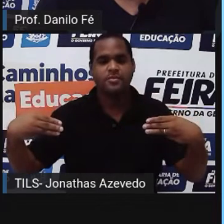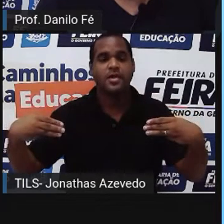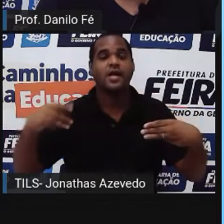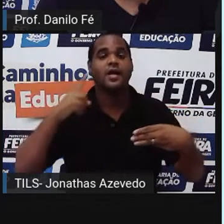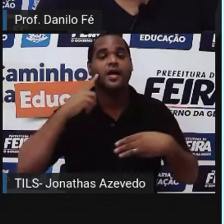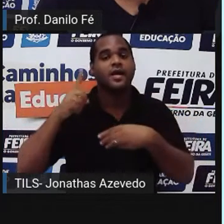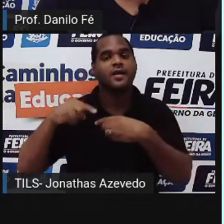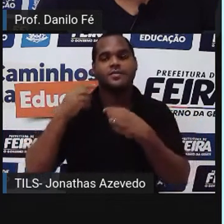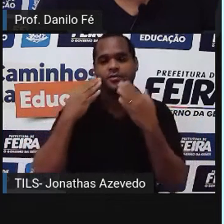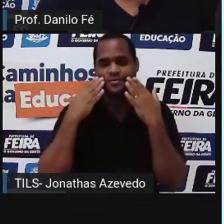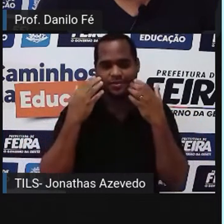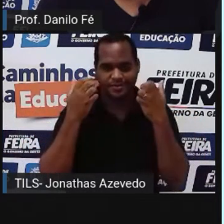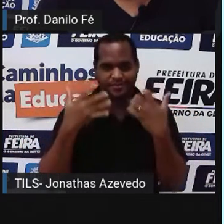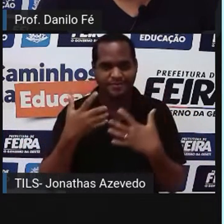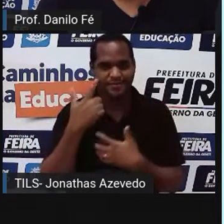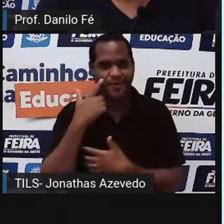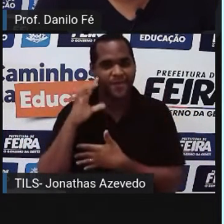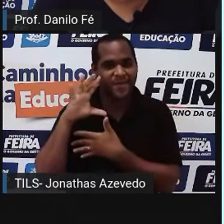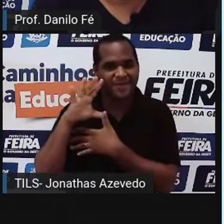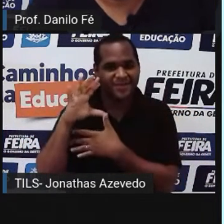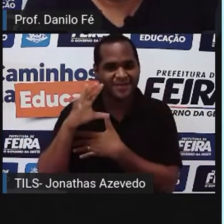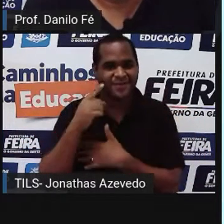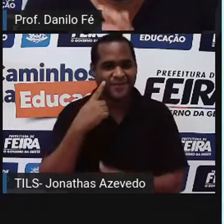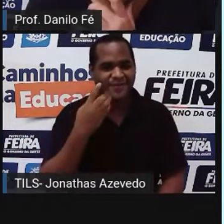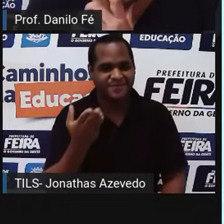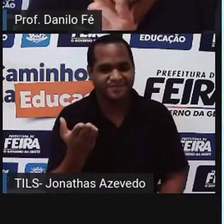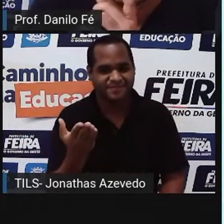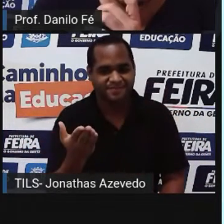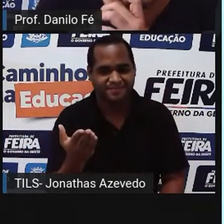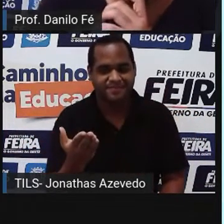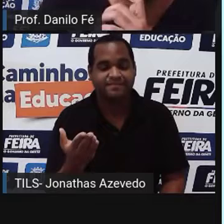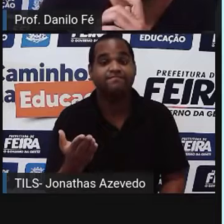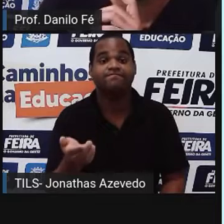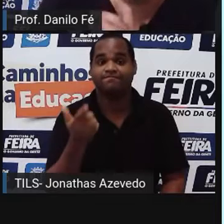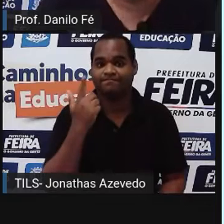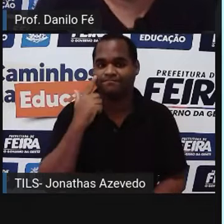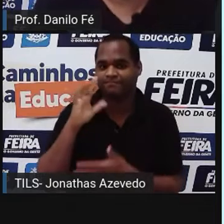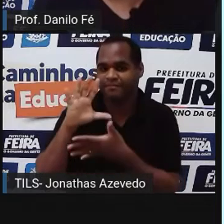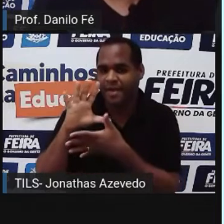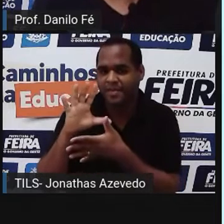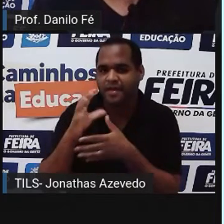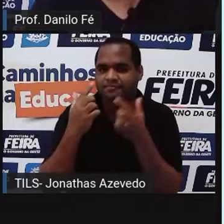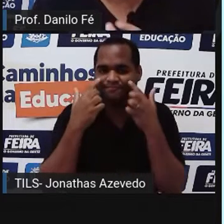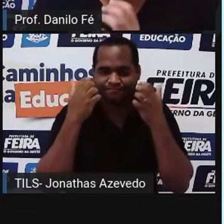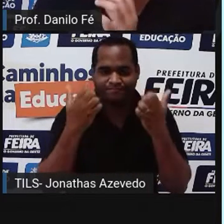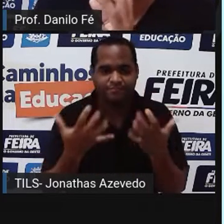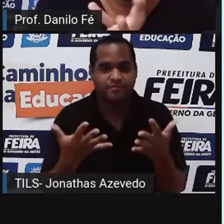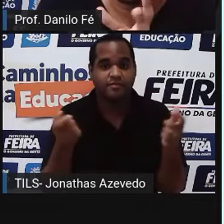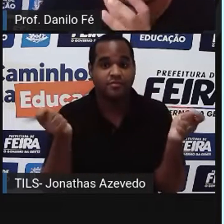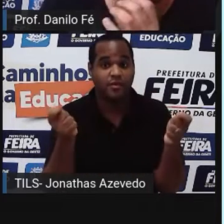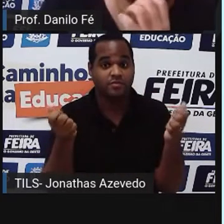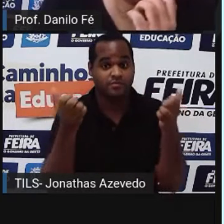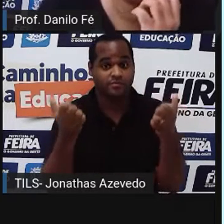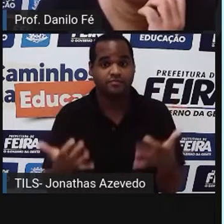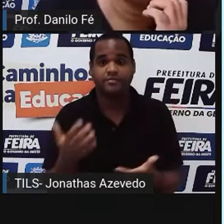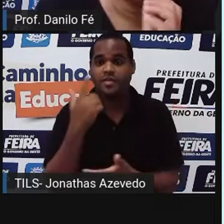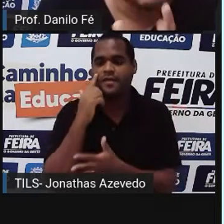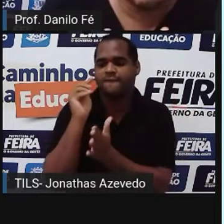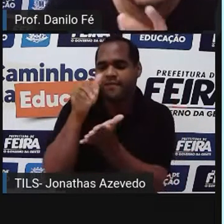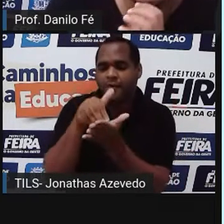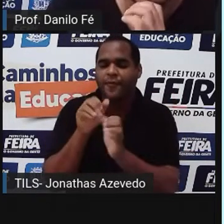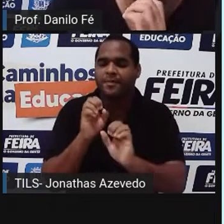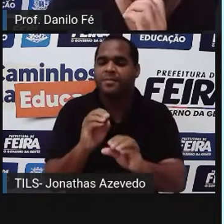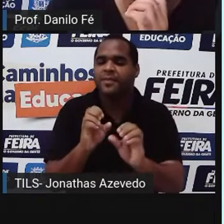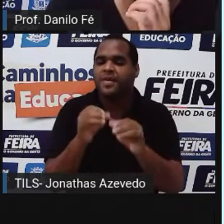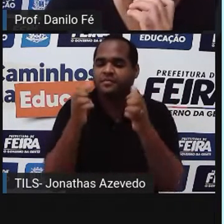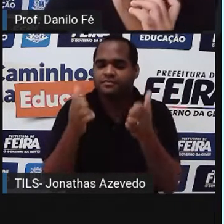bem mostrei nesse mapa. E é esse mapa que vai ser foi o fim da última aula e